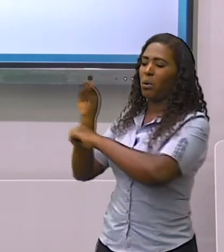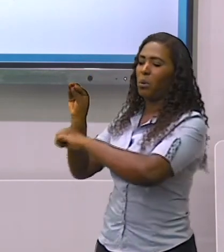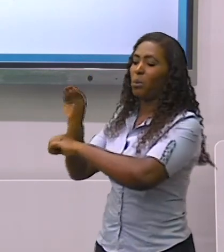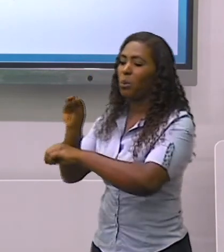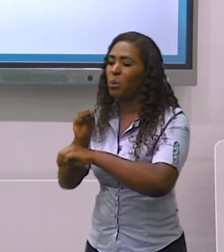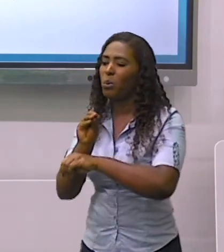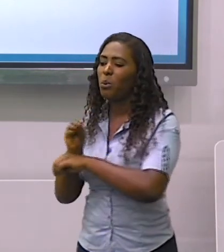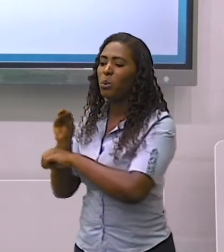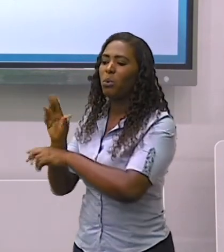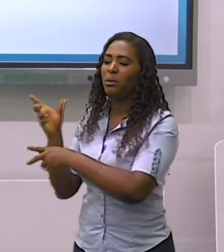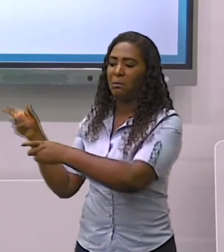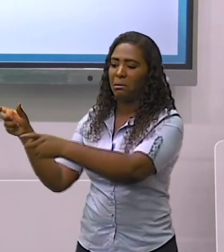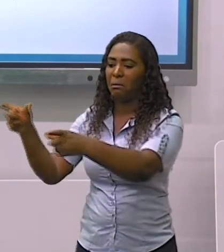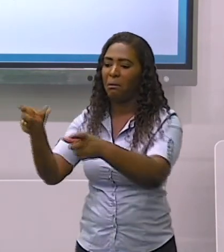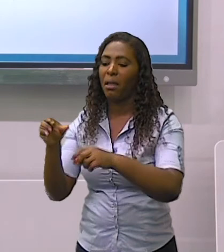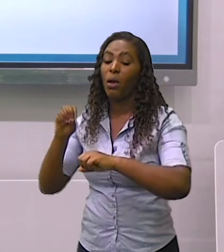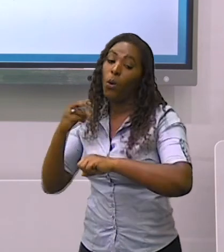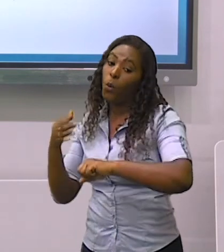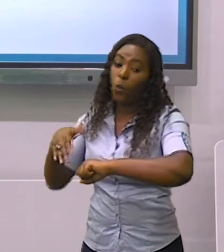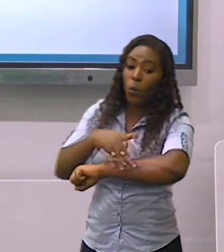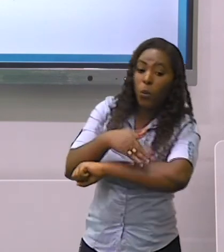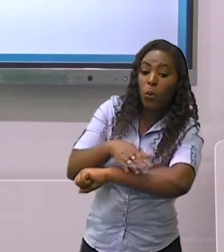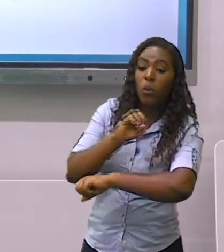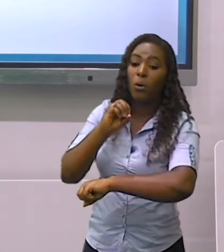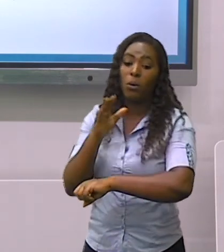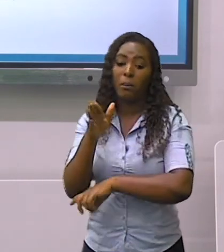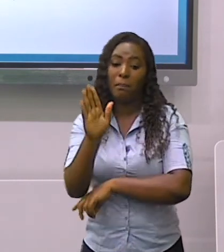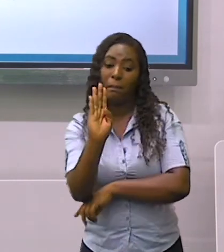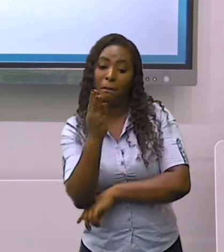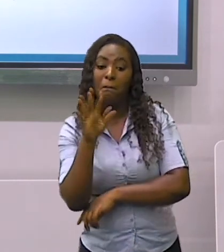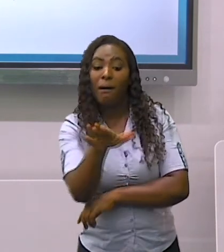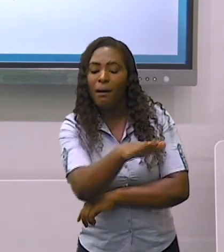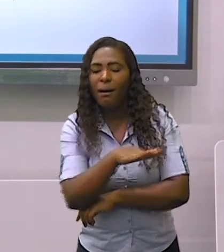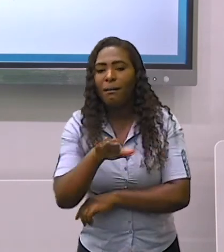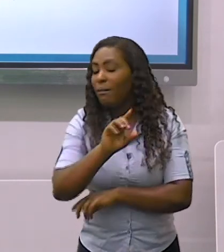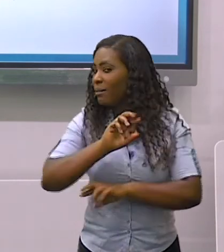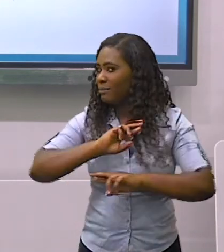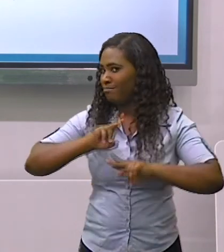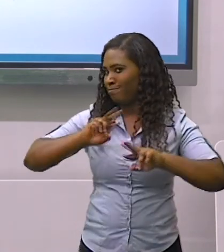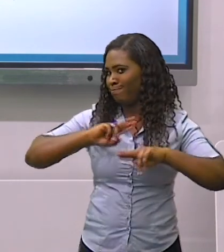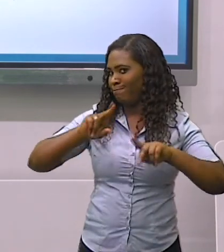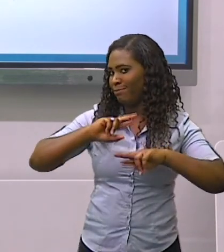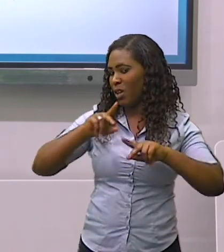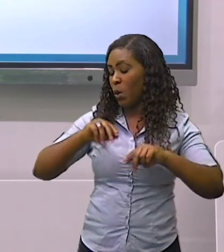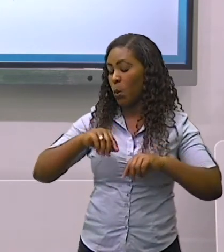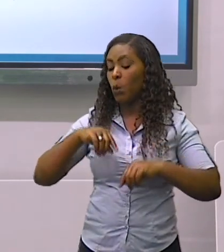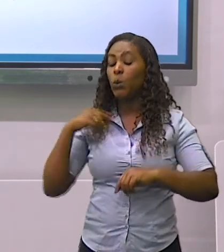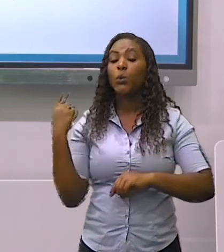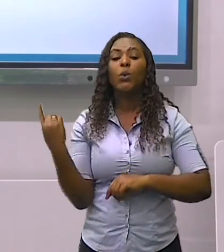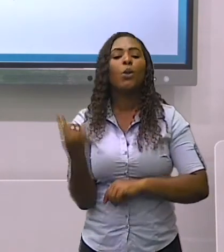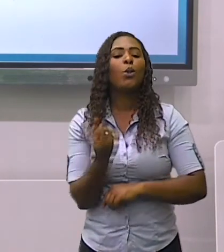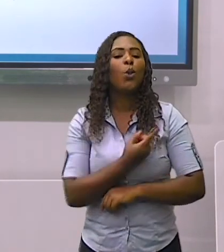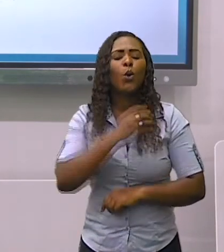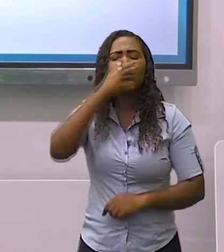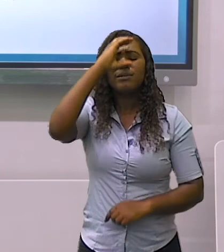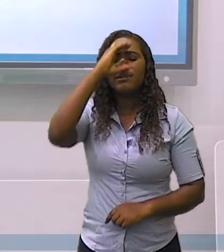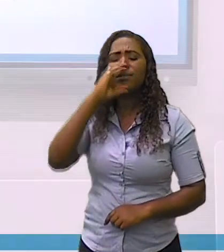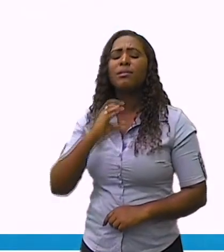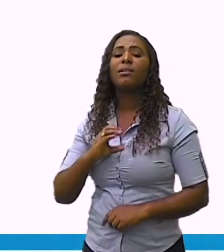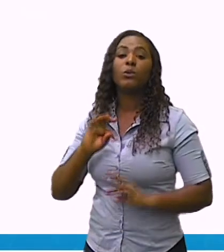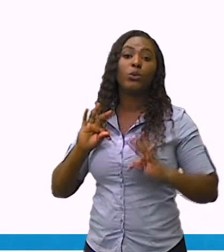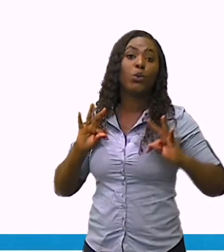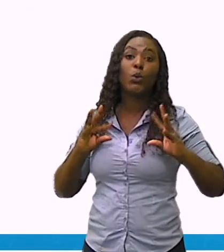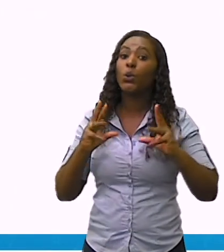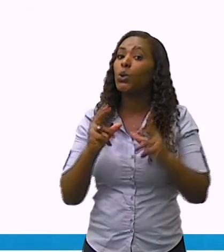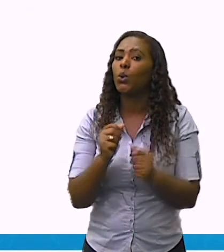melhorar a sua rua, o seu bairro ou a sua cidade. É um dever dos cidadãos e é um